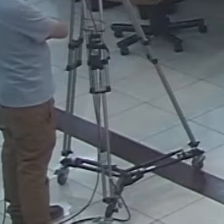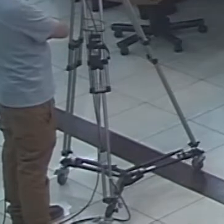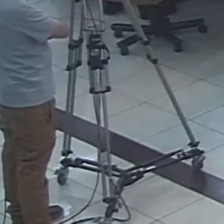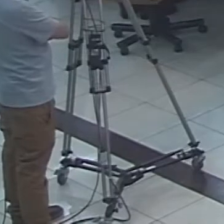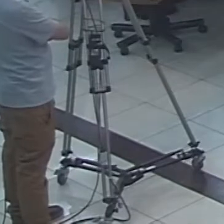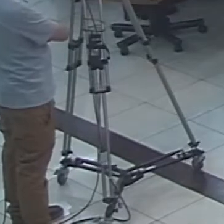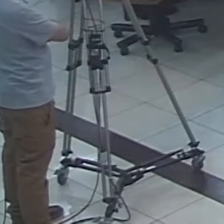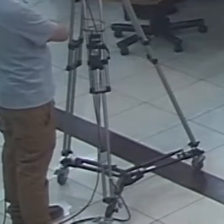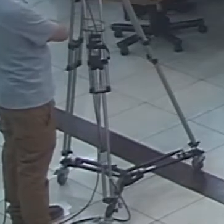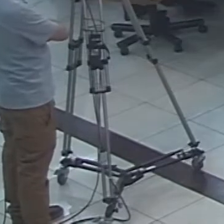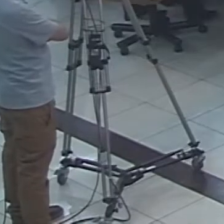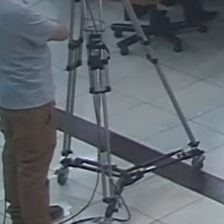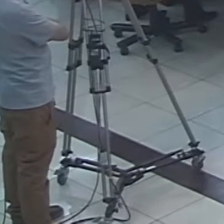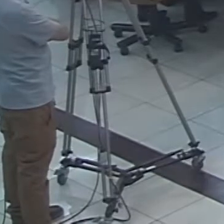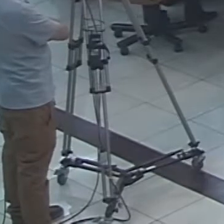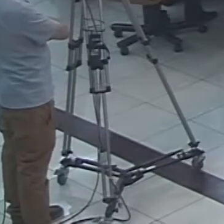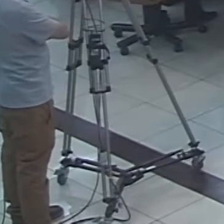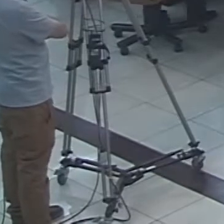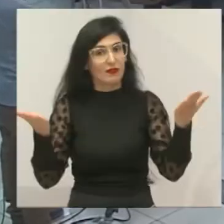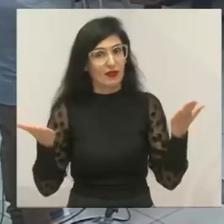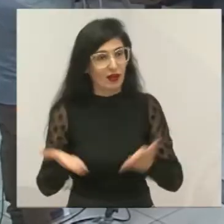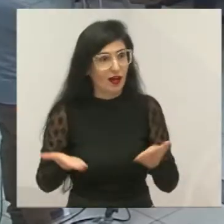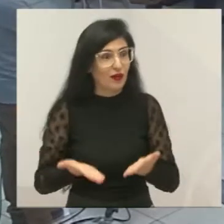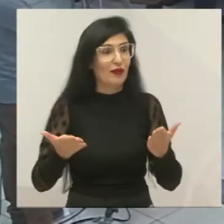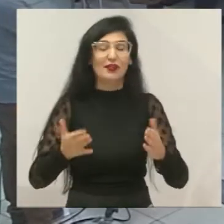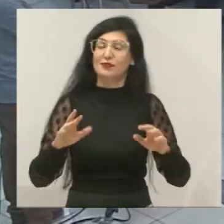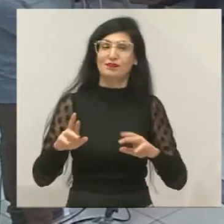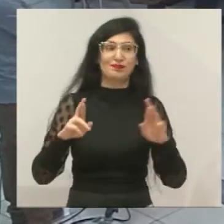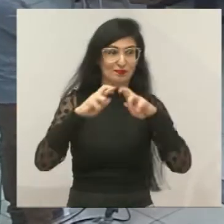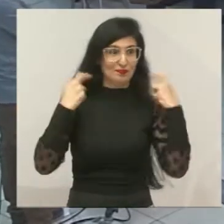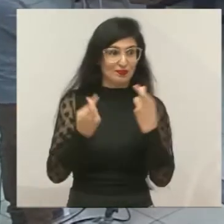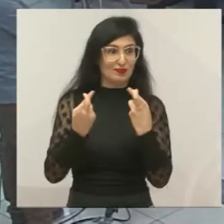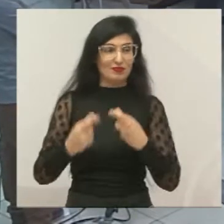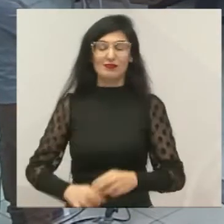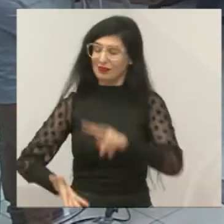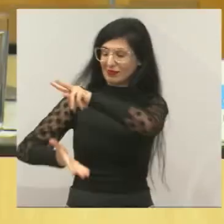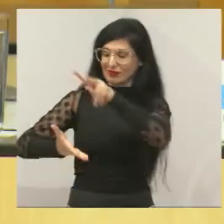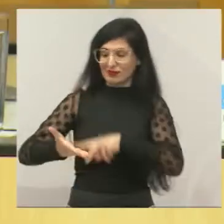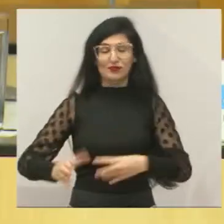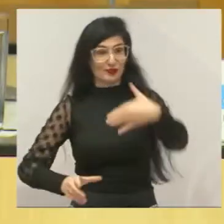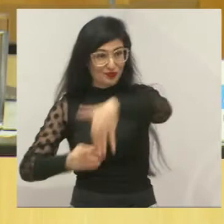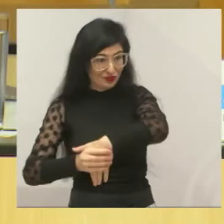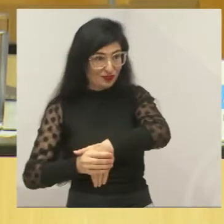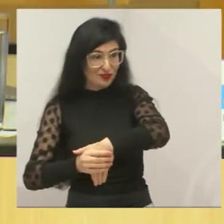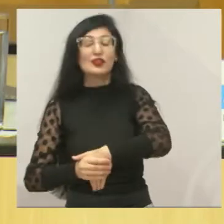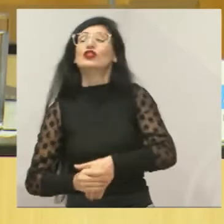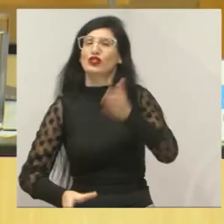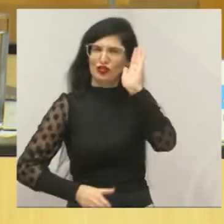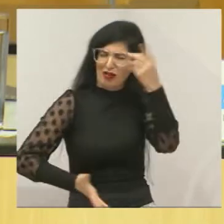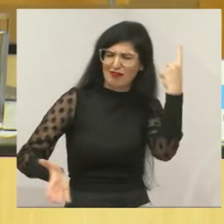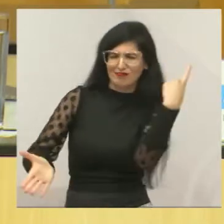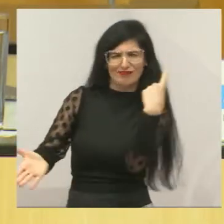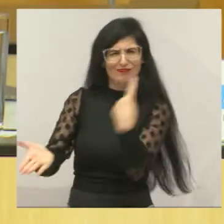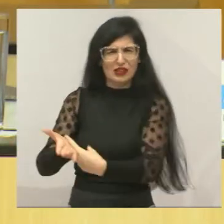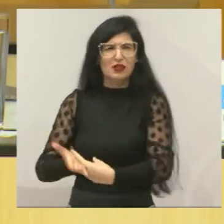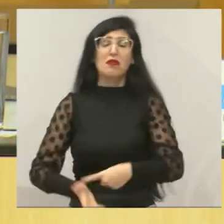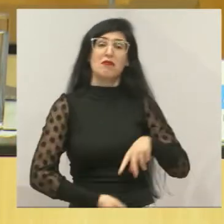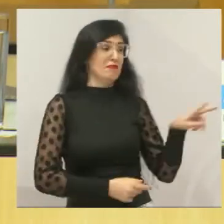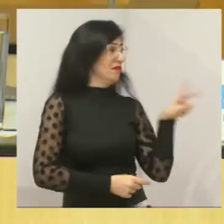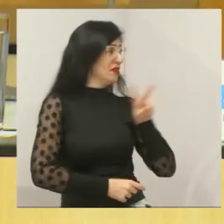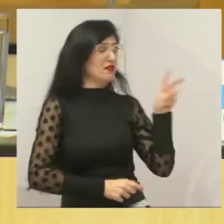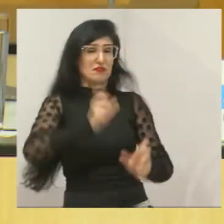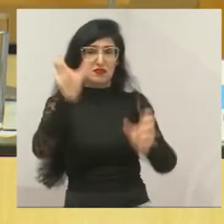Passaremos nesse instante a fase da sessão ordinária, em que serão lidos e votados conforme disciplinados os expedientes dos